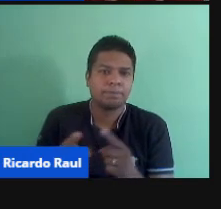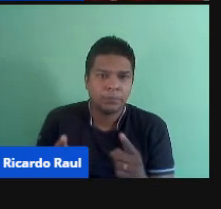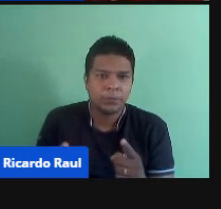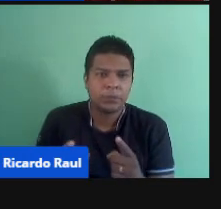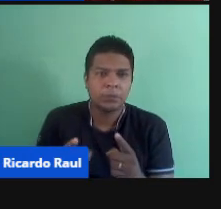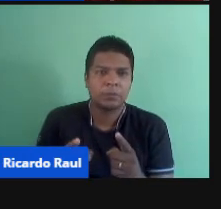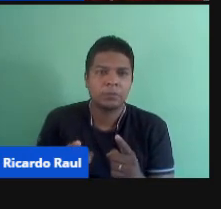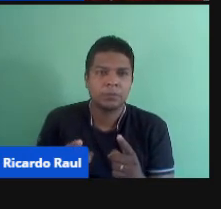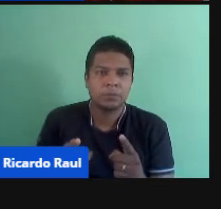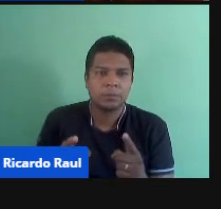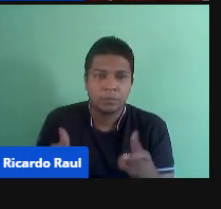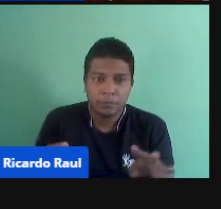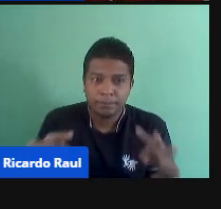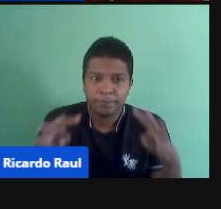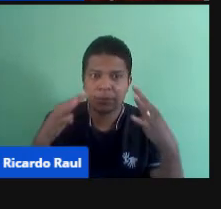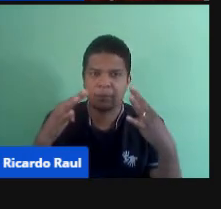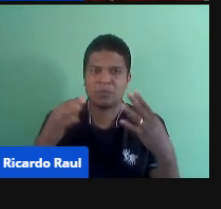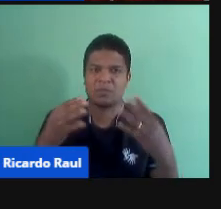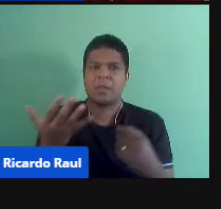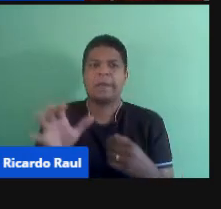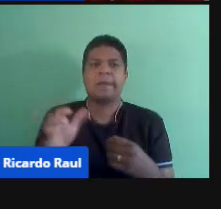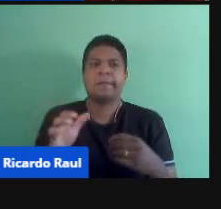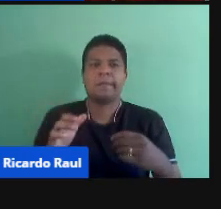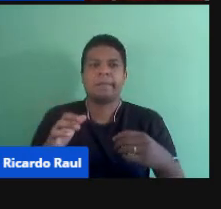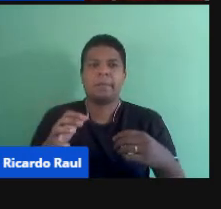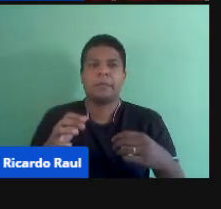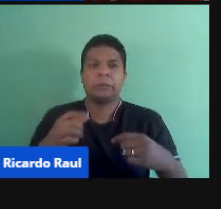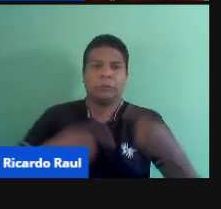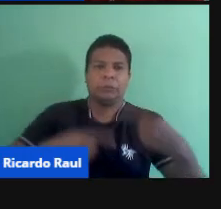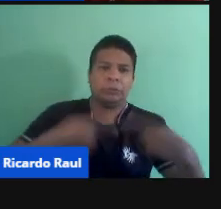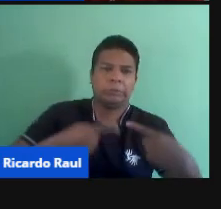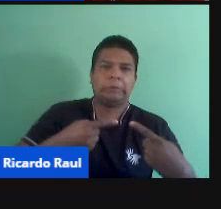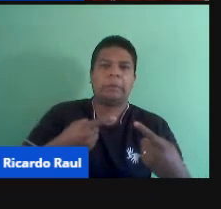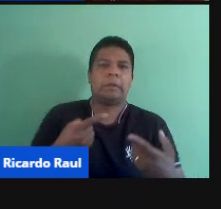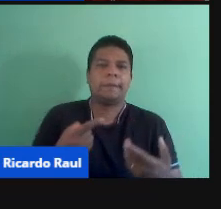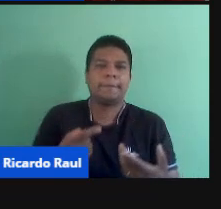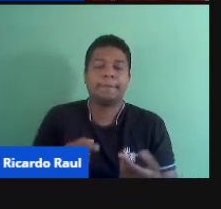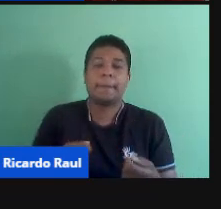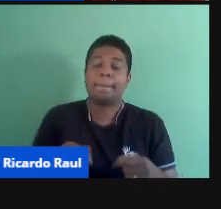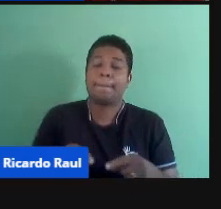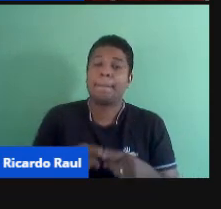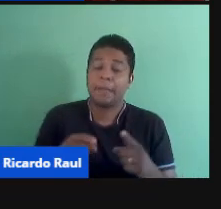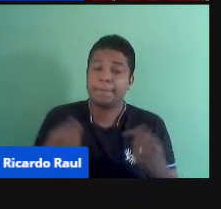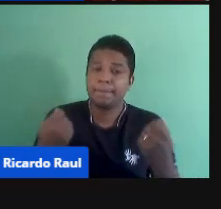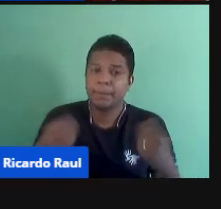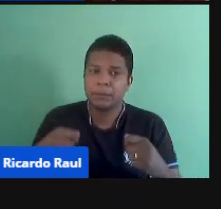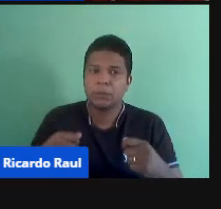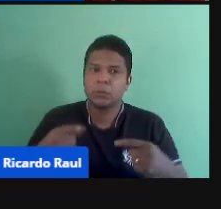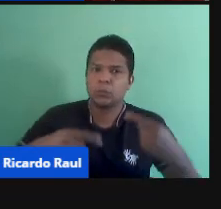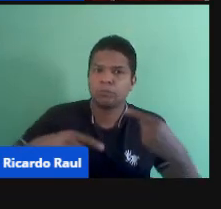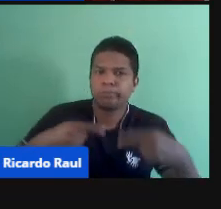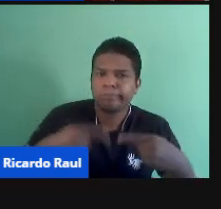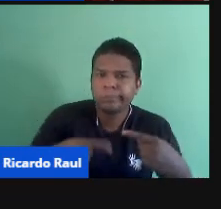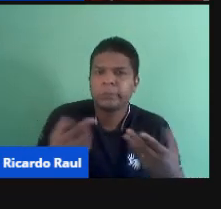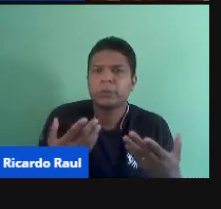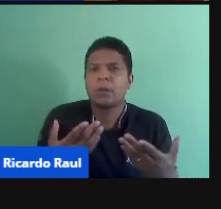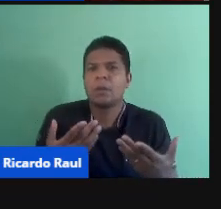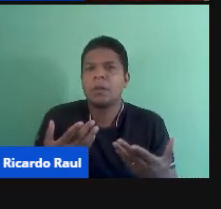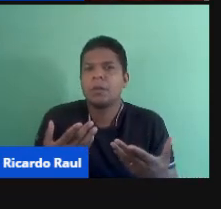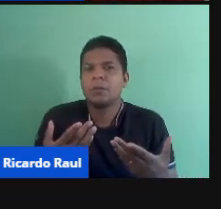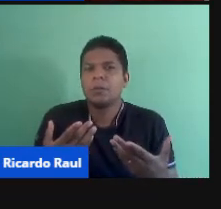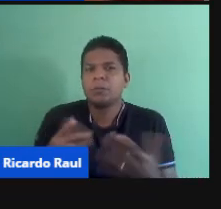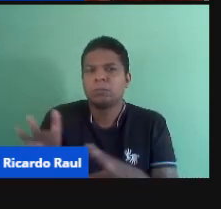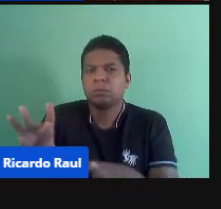alertar, sem gerar polêmica, mas no sentido de que a gente tem que discutir realmente. Nós estamos